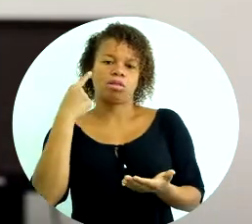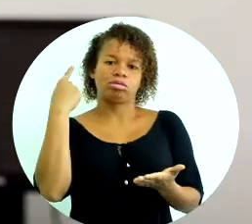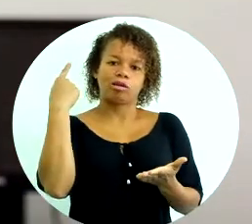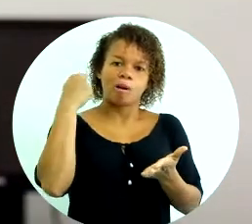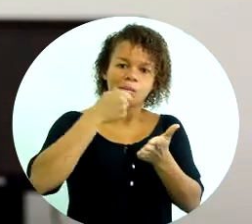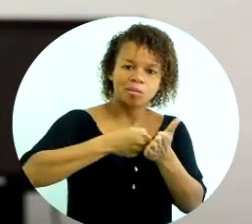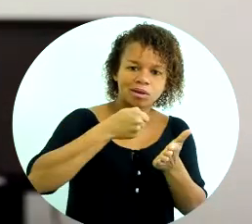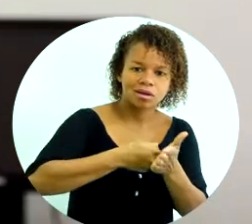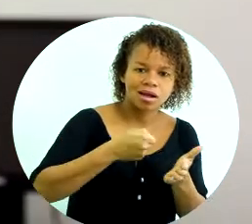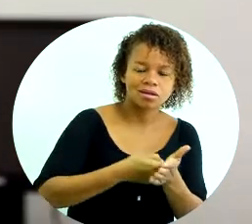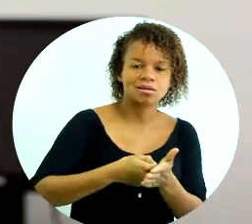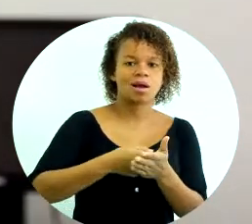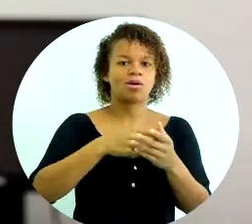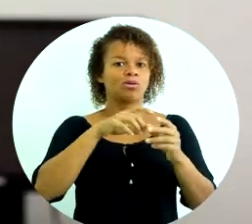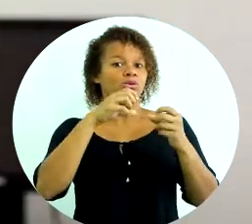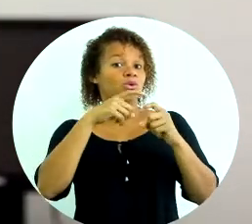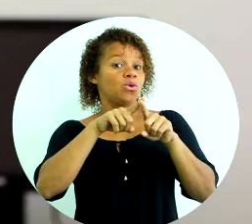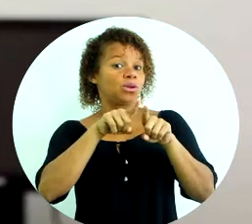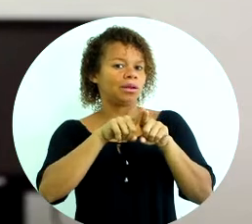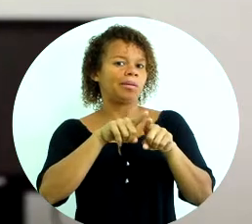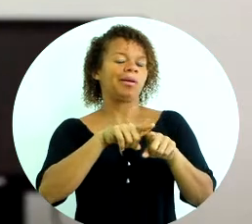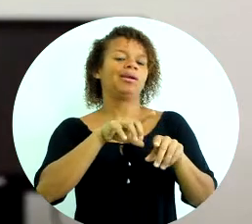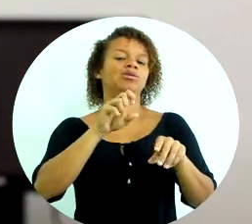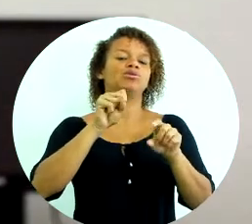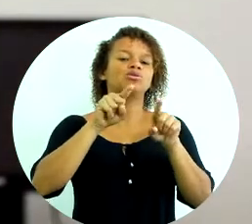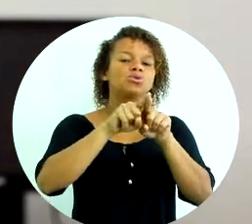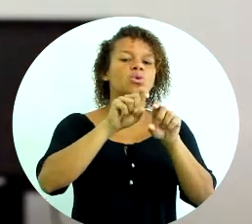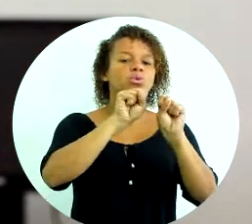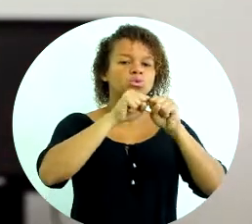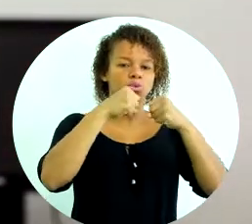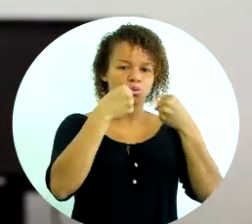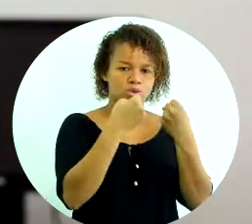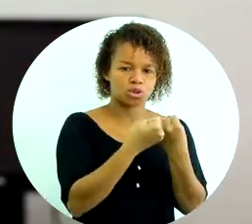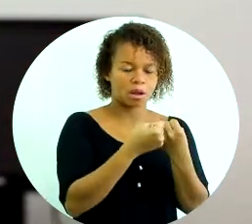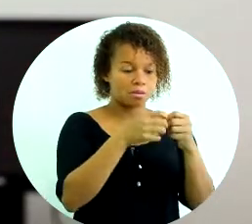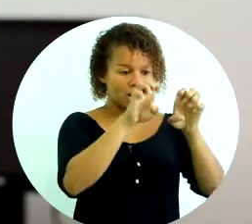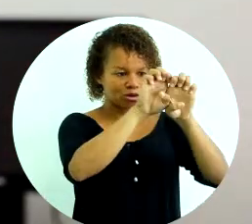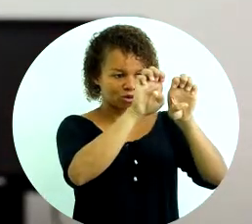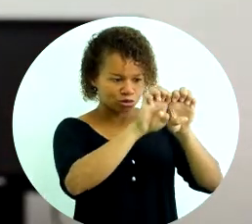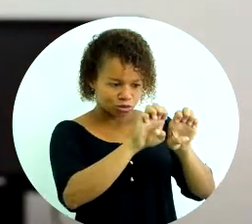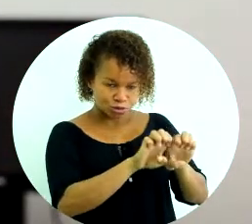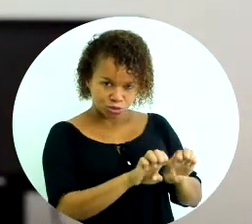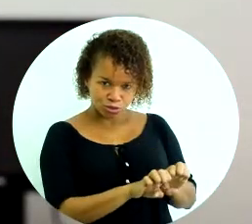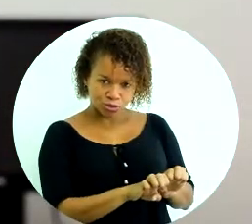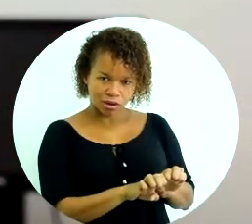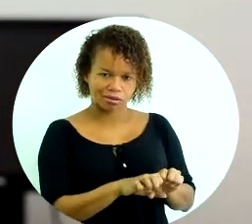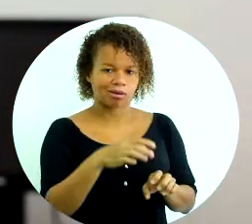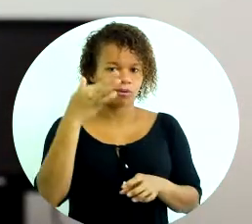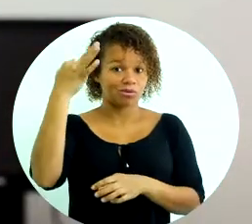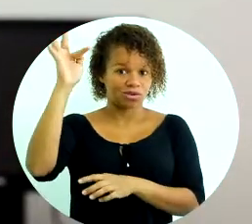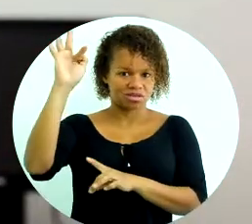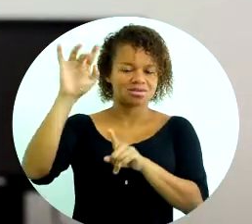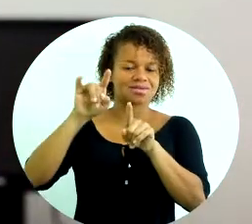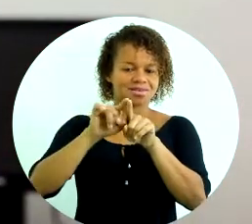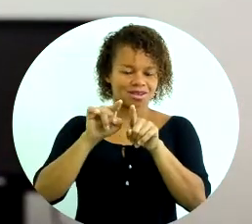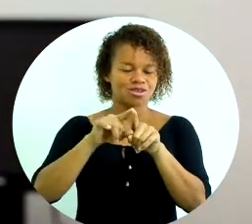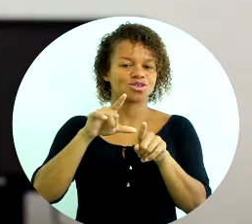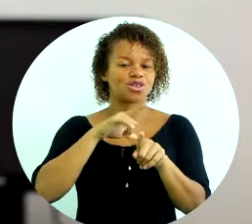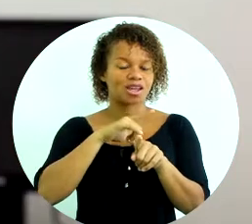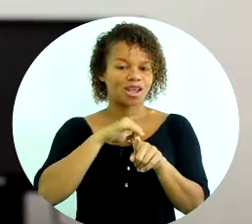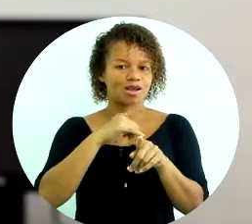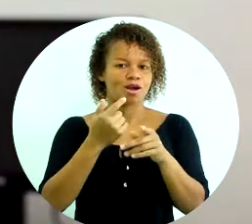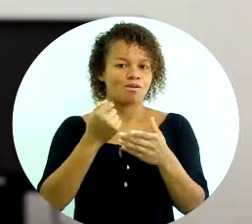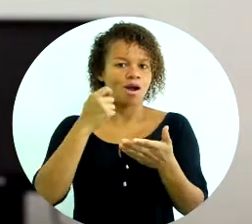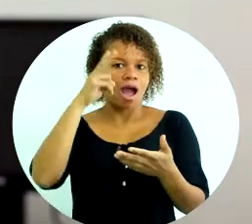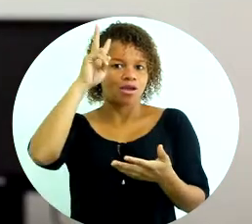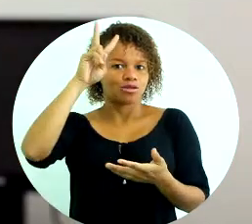do sociólogo intervir no momento de crise para curar este corpo social. Émile Durkheim tem